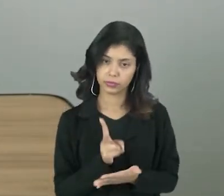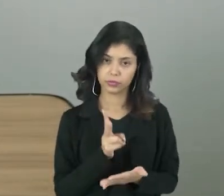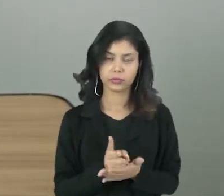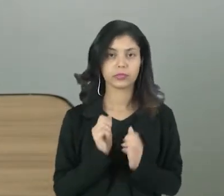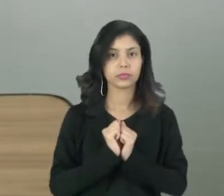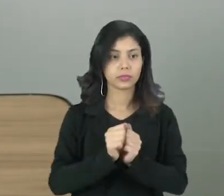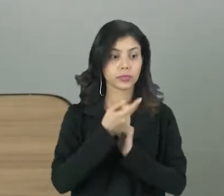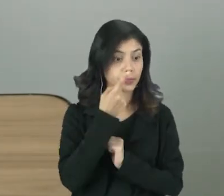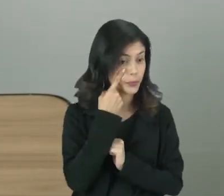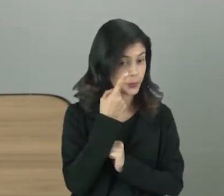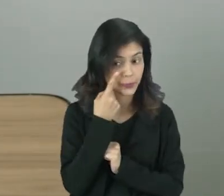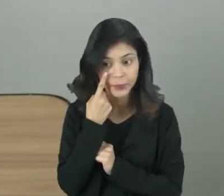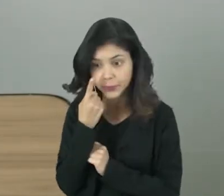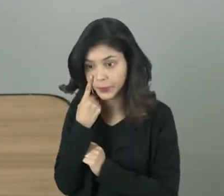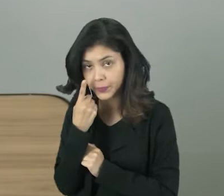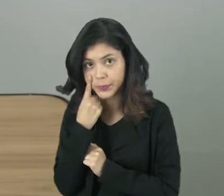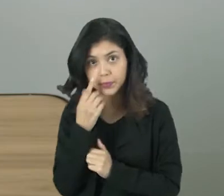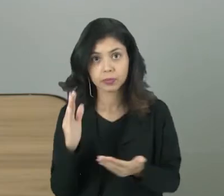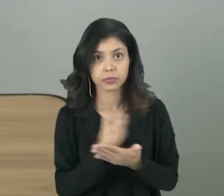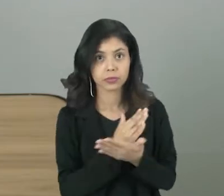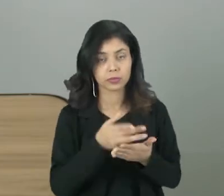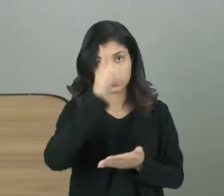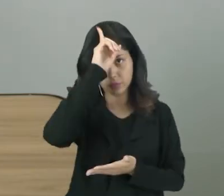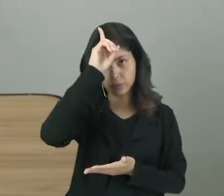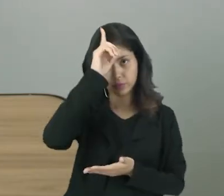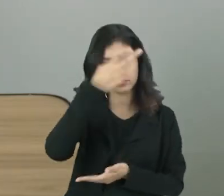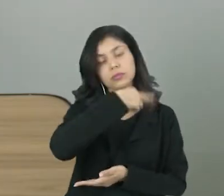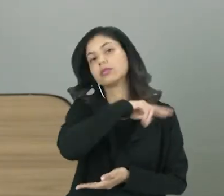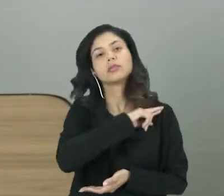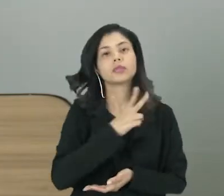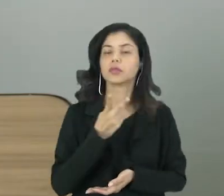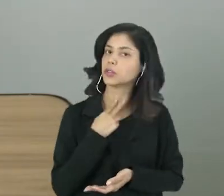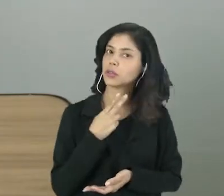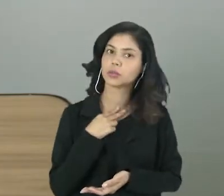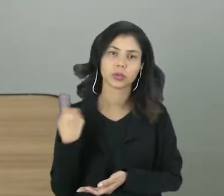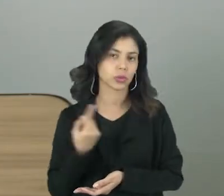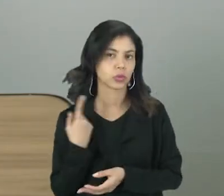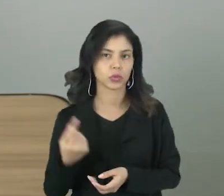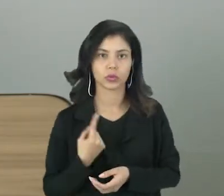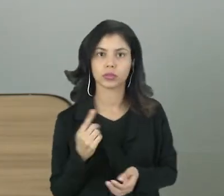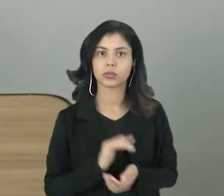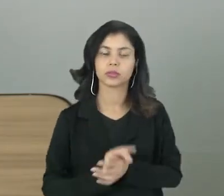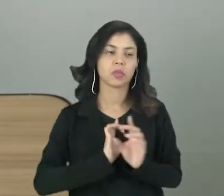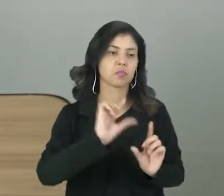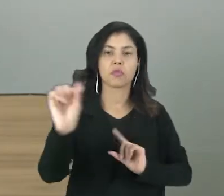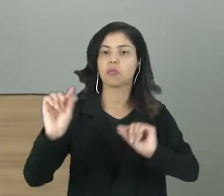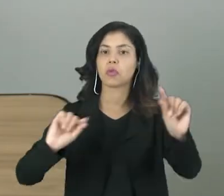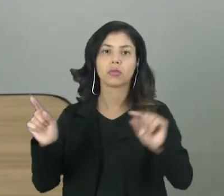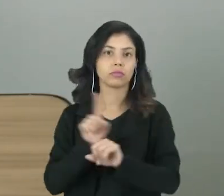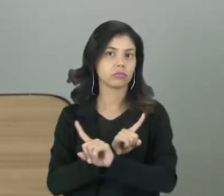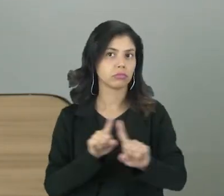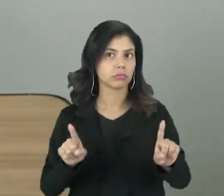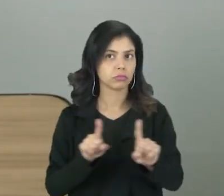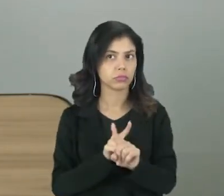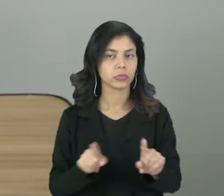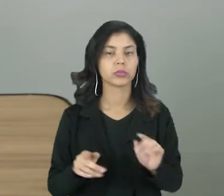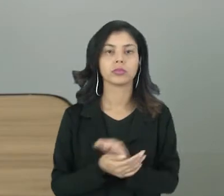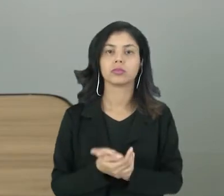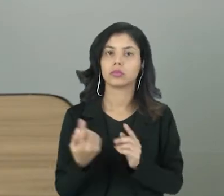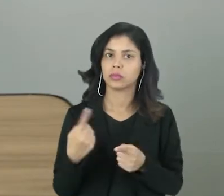aos olhos de alguém de algum adulto de algum responsável não pode ficar solto na rua por aí não